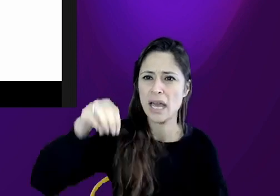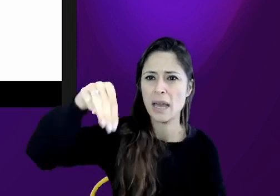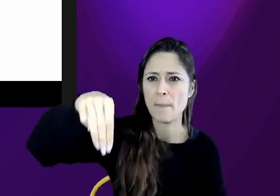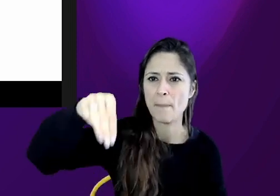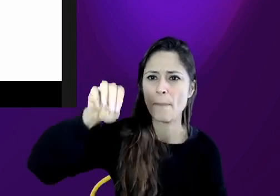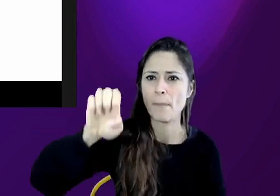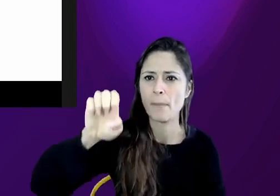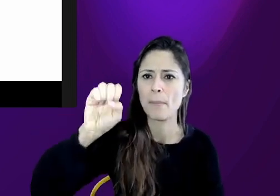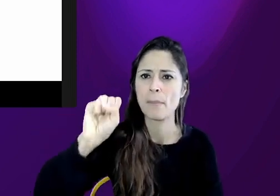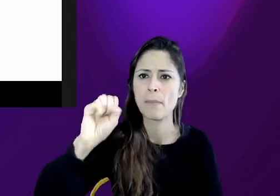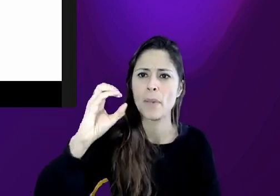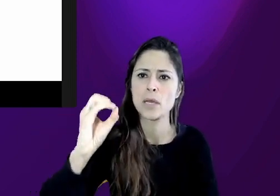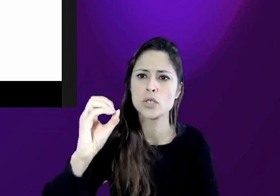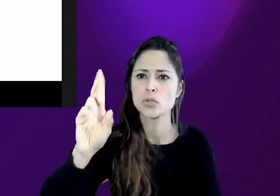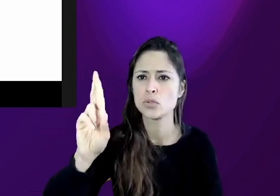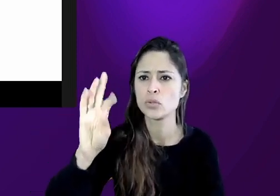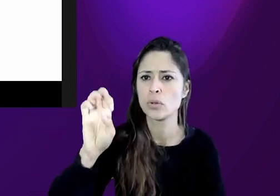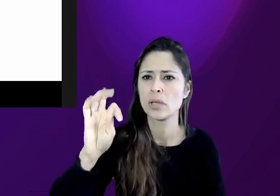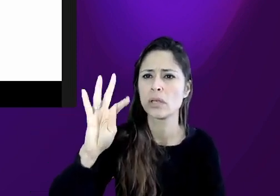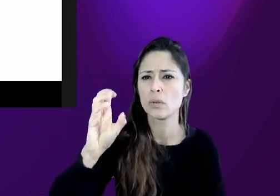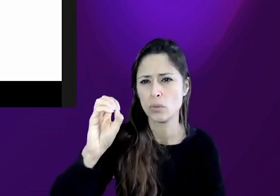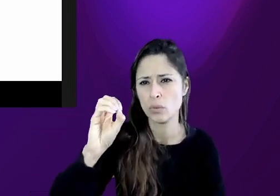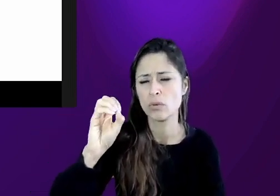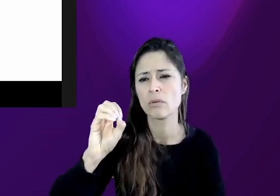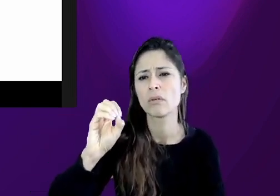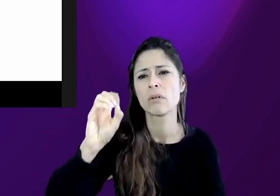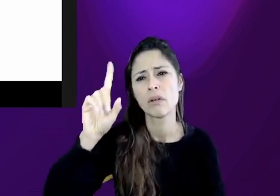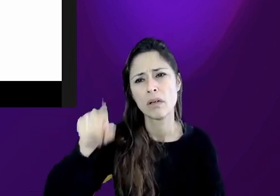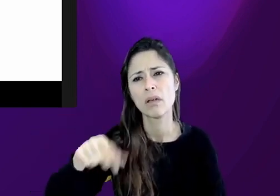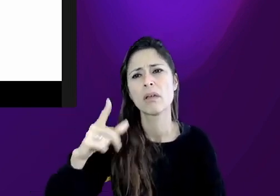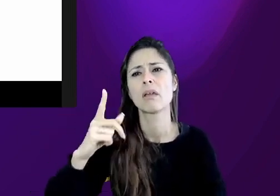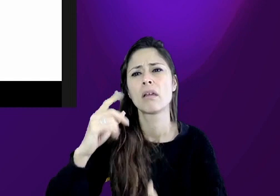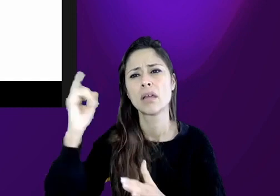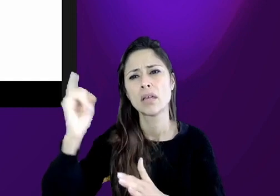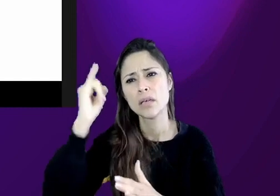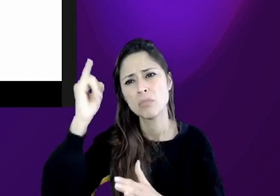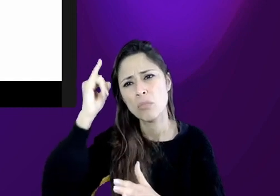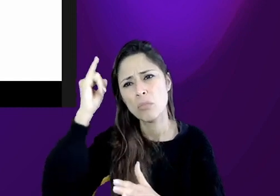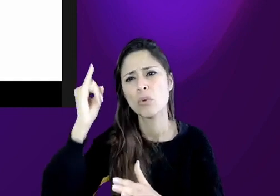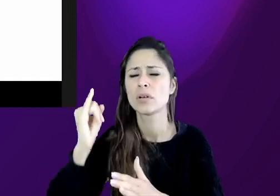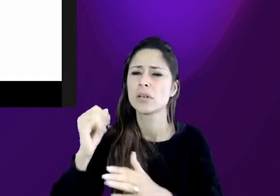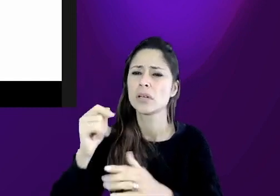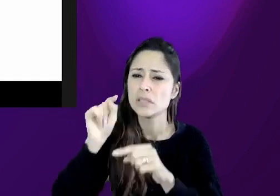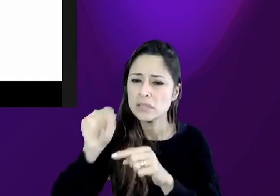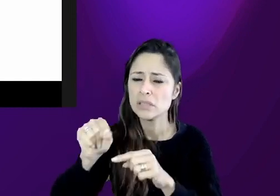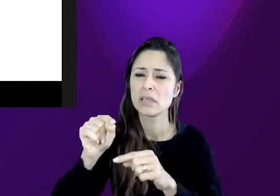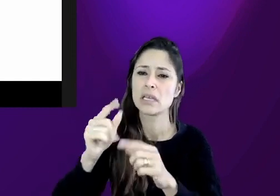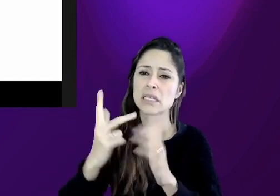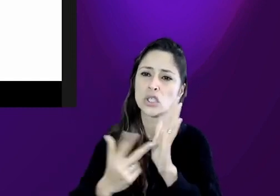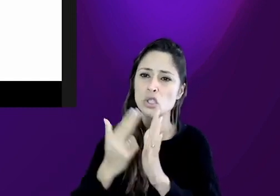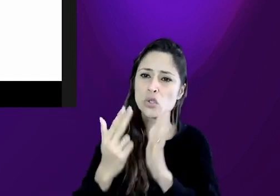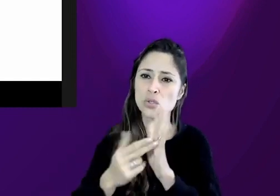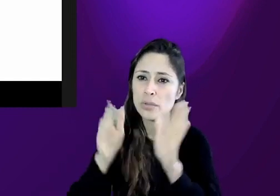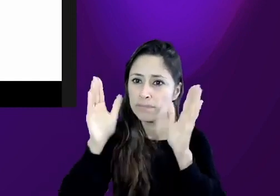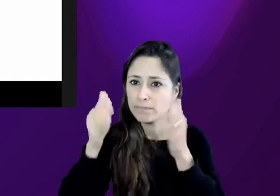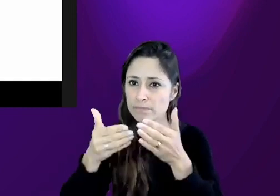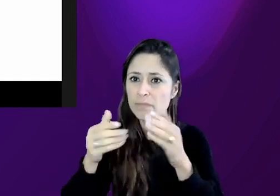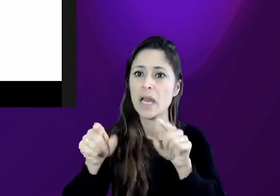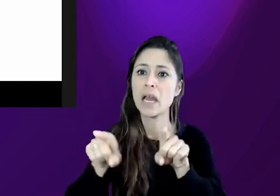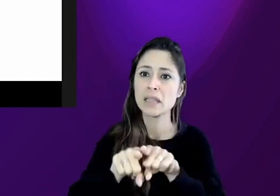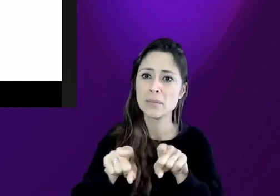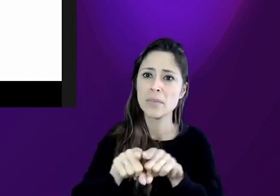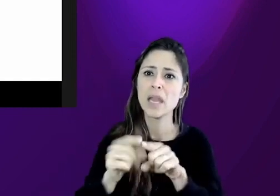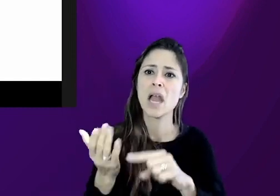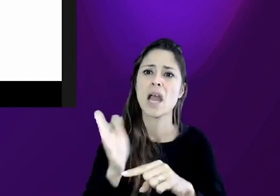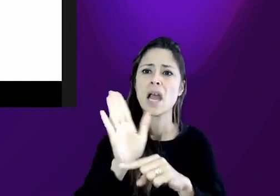dando fundamental importância para a margem circunferencial macroscópica e microscópica e importantíssima qualidade final da peça